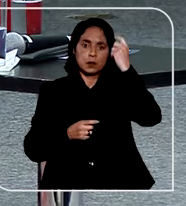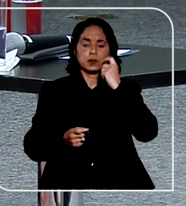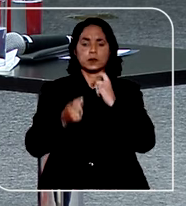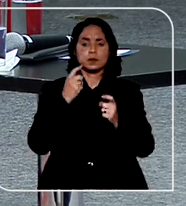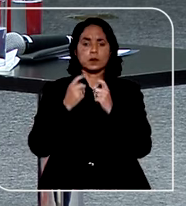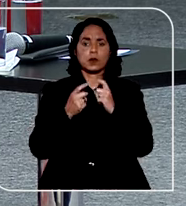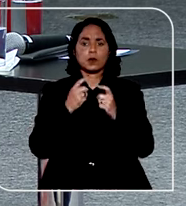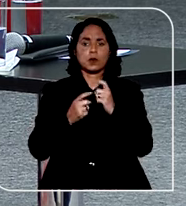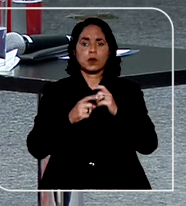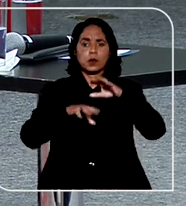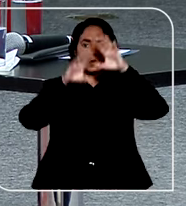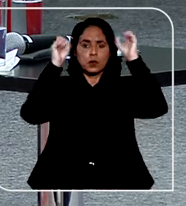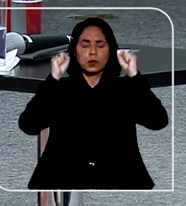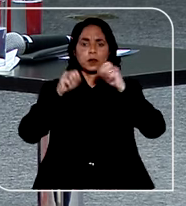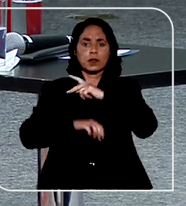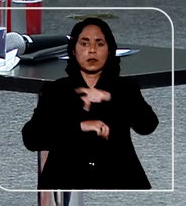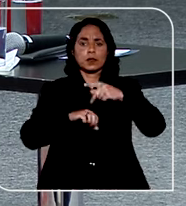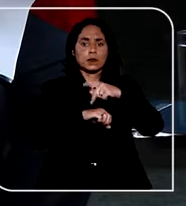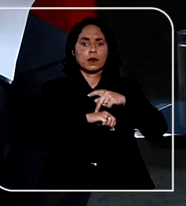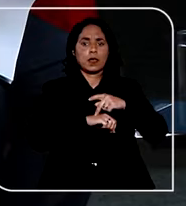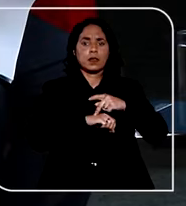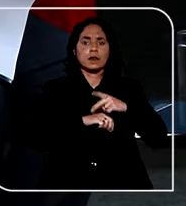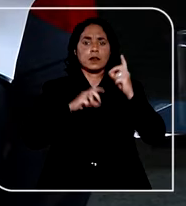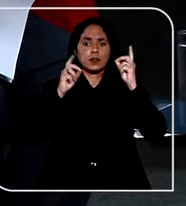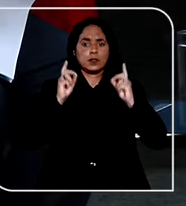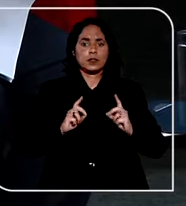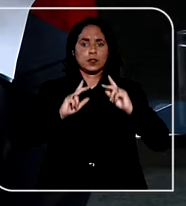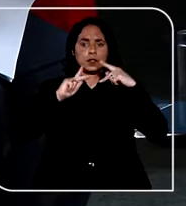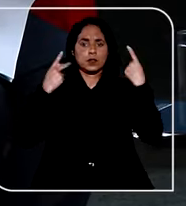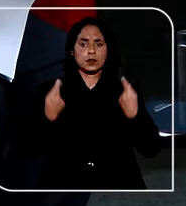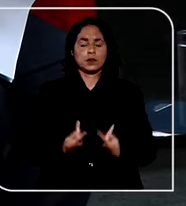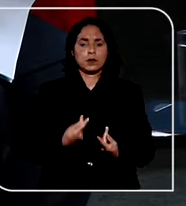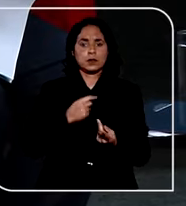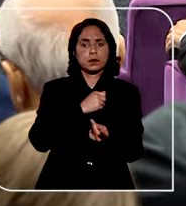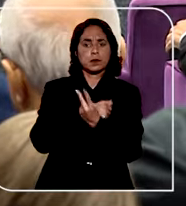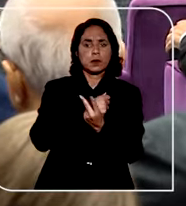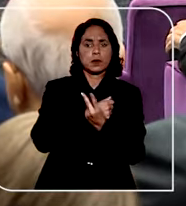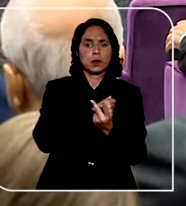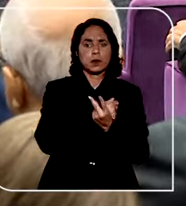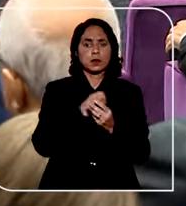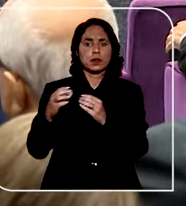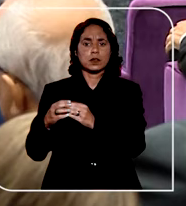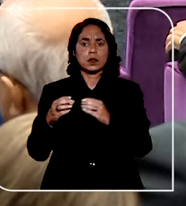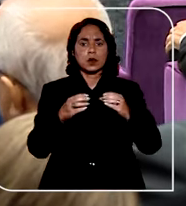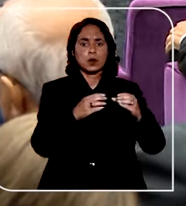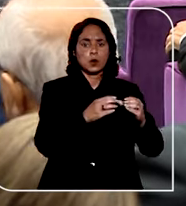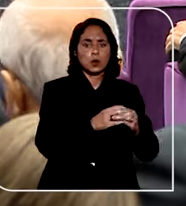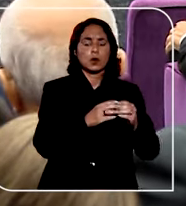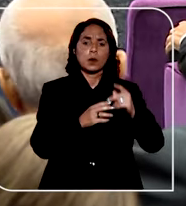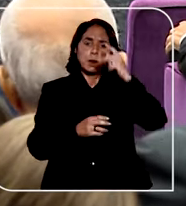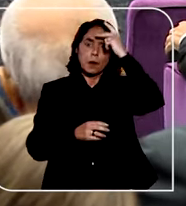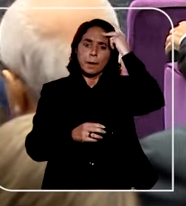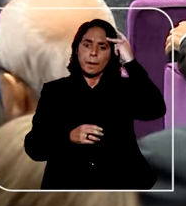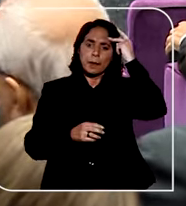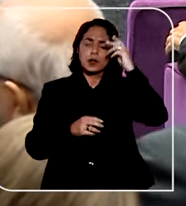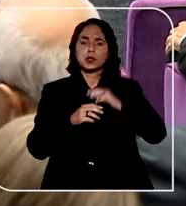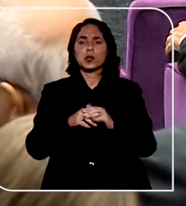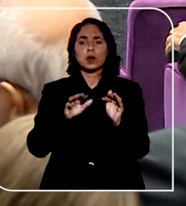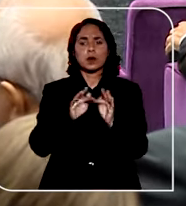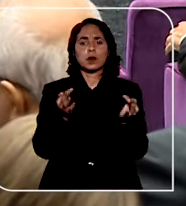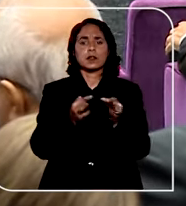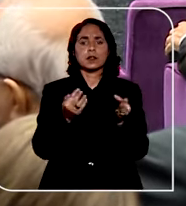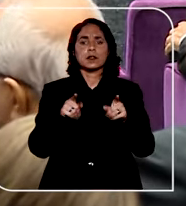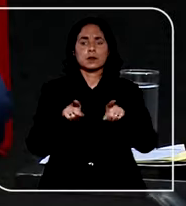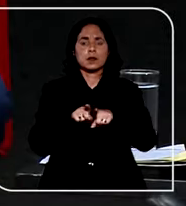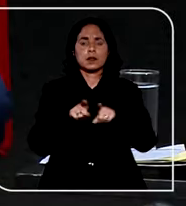dos tribunais internacionais de direitos humanos na proteção de grupos minoritários pessoas em situação de vulnerabilidade e da